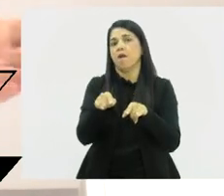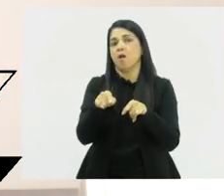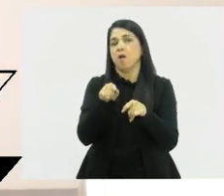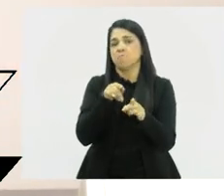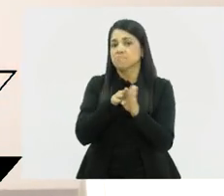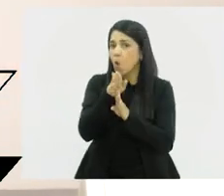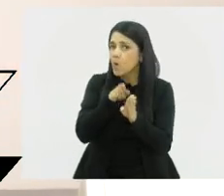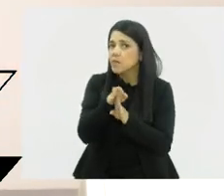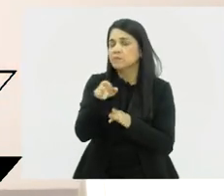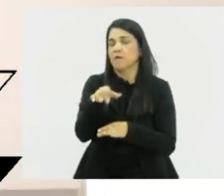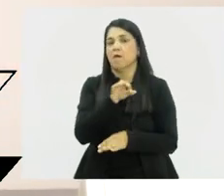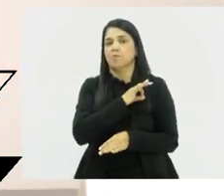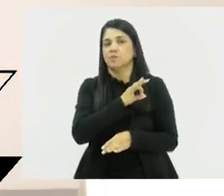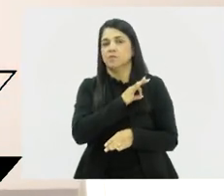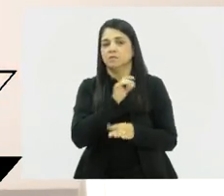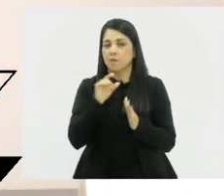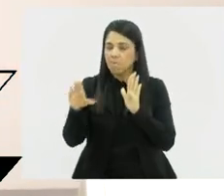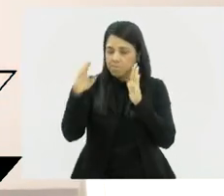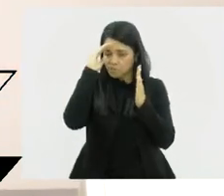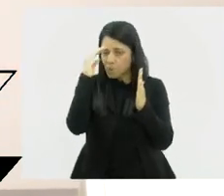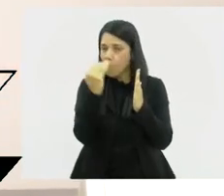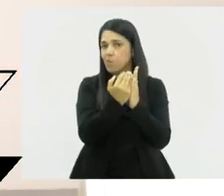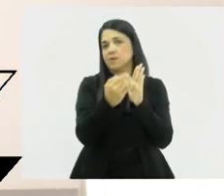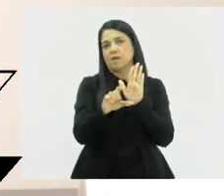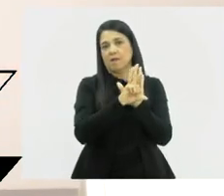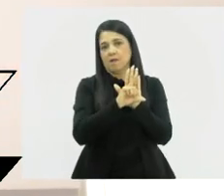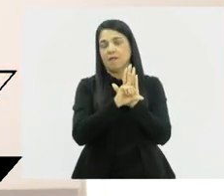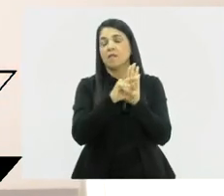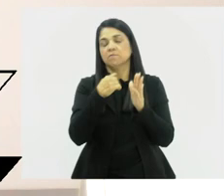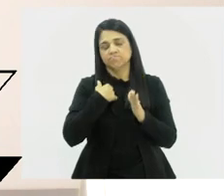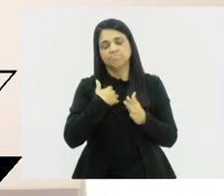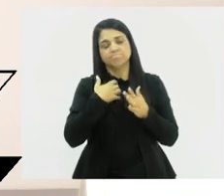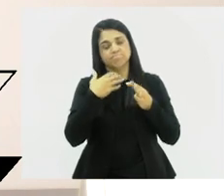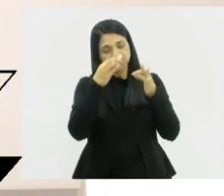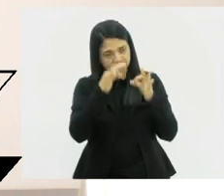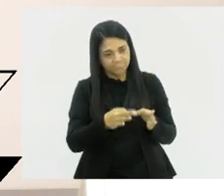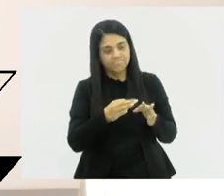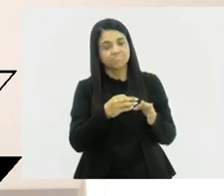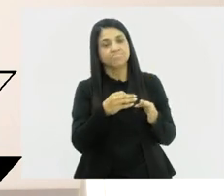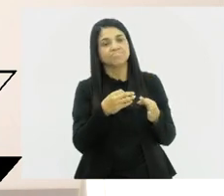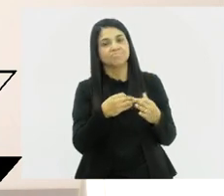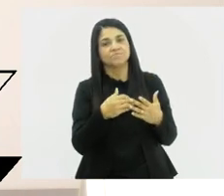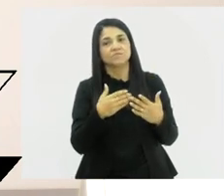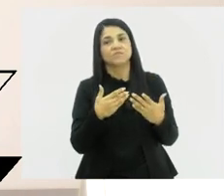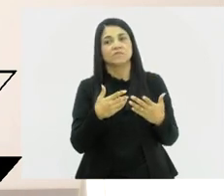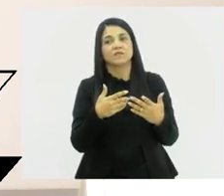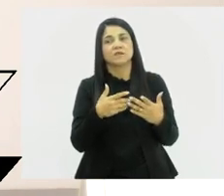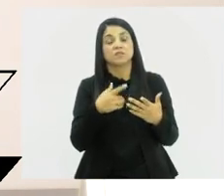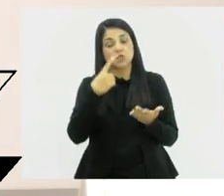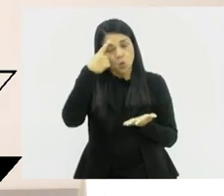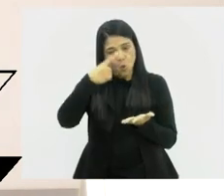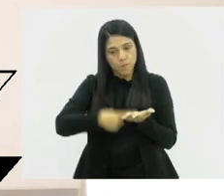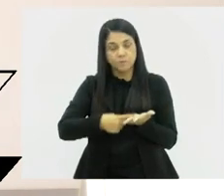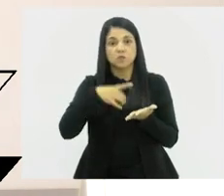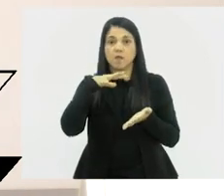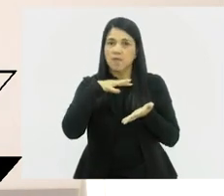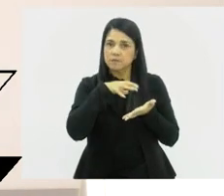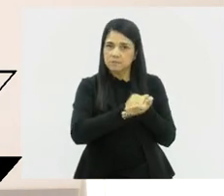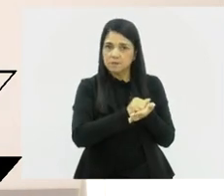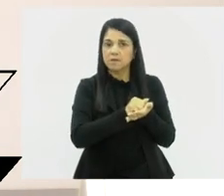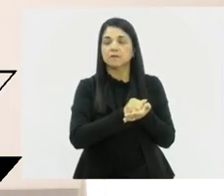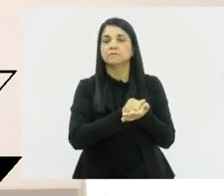para cumprir a lei. Já fico completamente contemplado com esse seu compromisso, que está aqui devidamente registrado, e nós